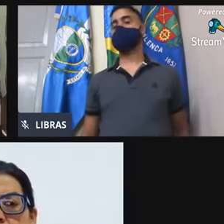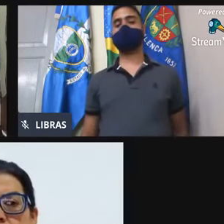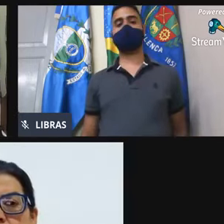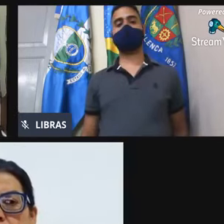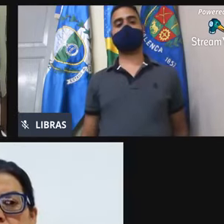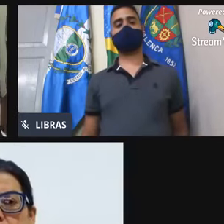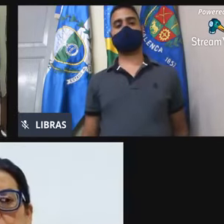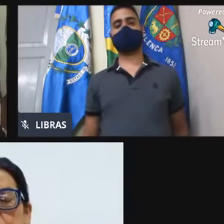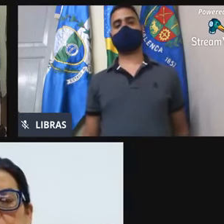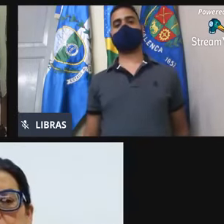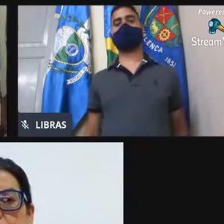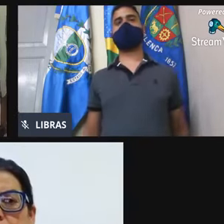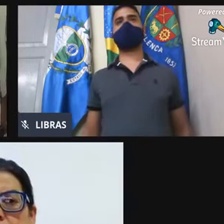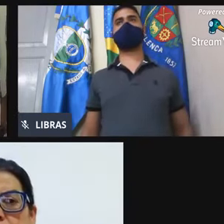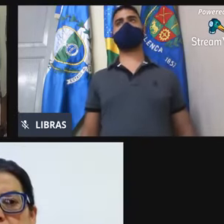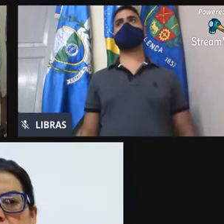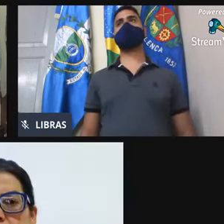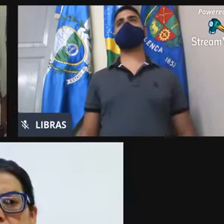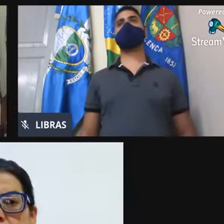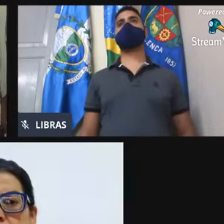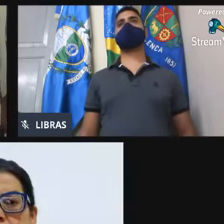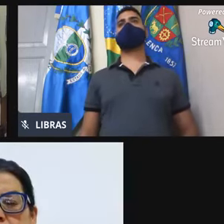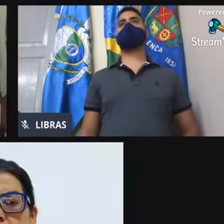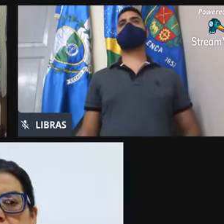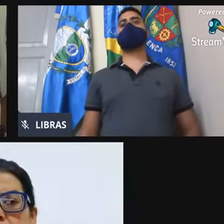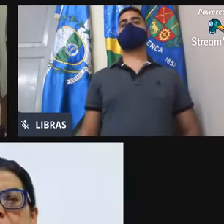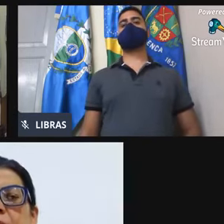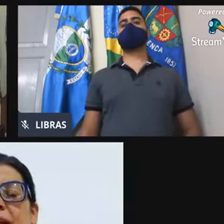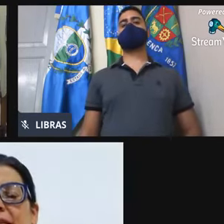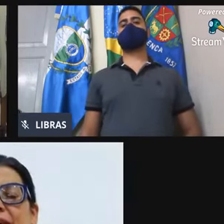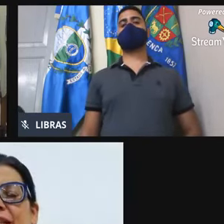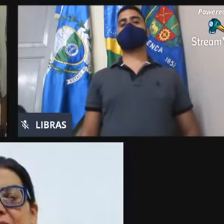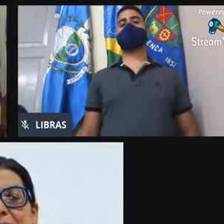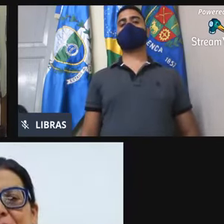David Nogueira, Fabiano Vasconcelos,